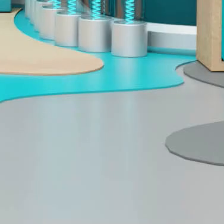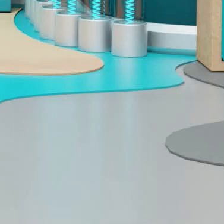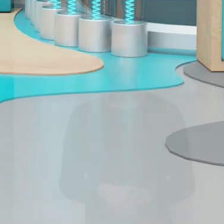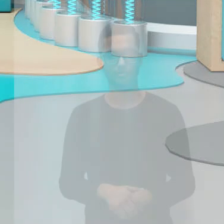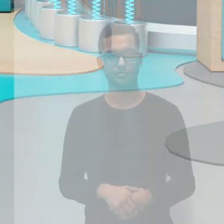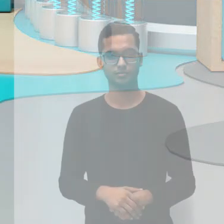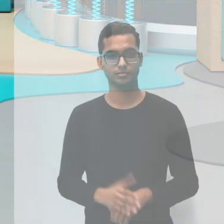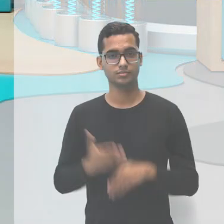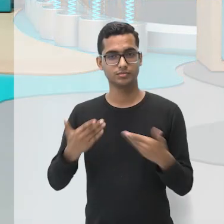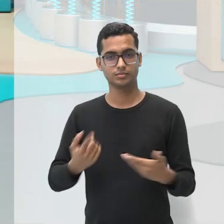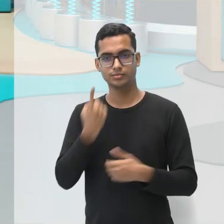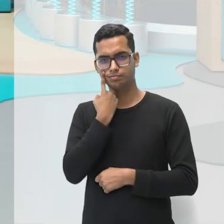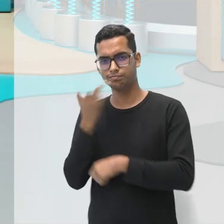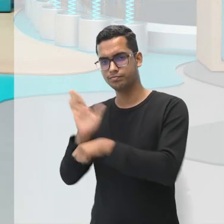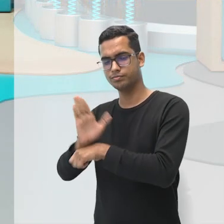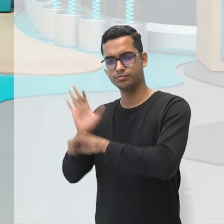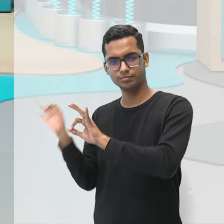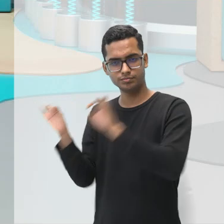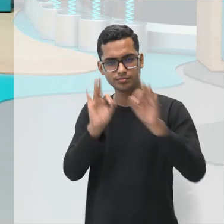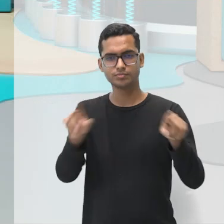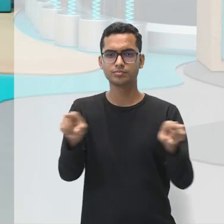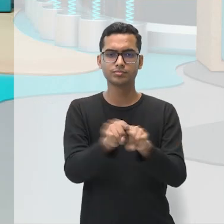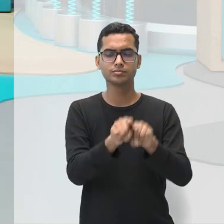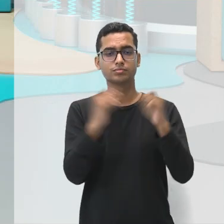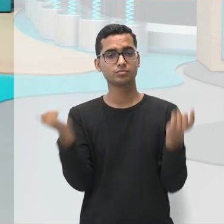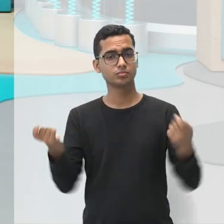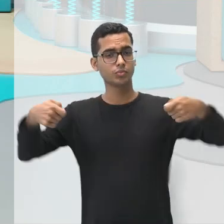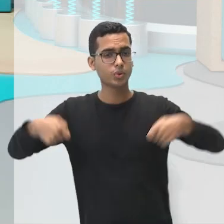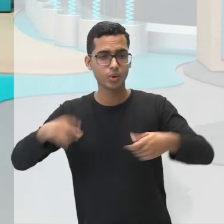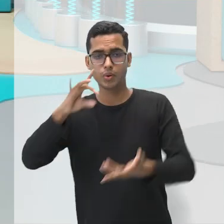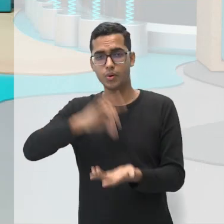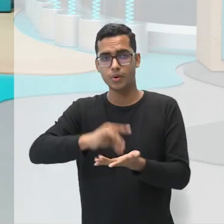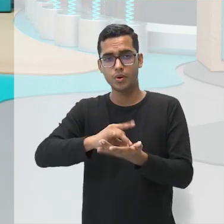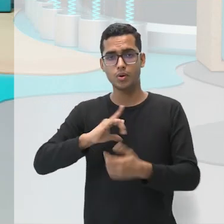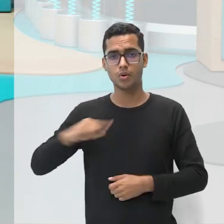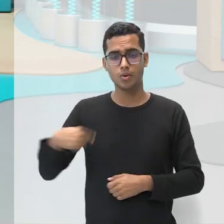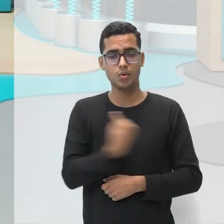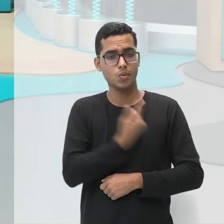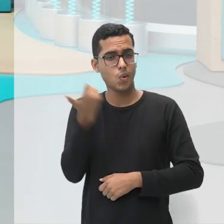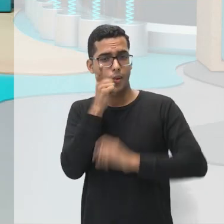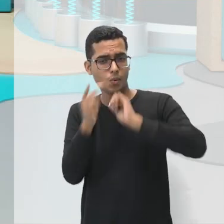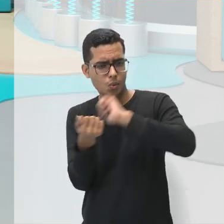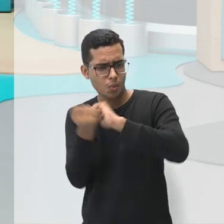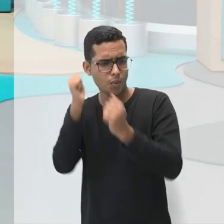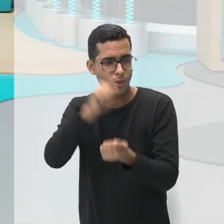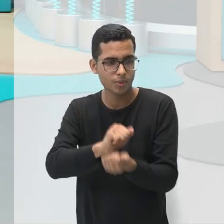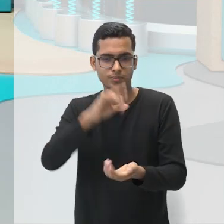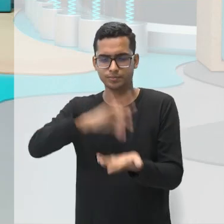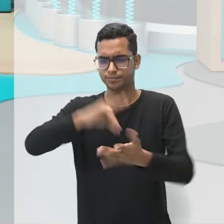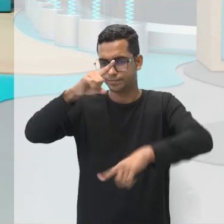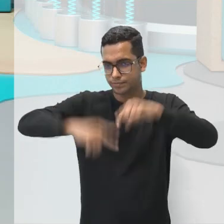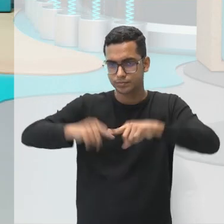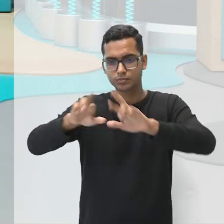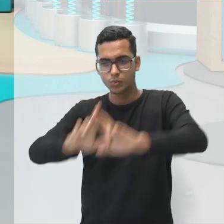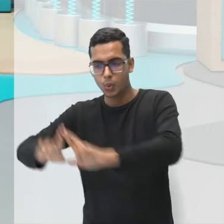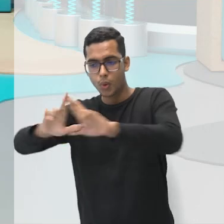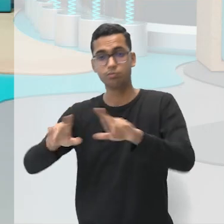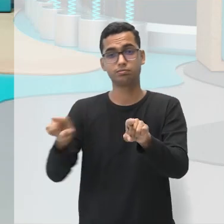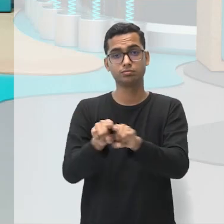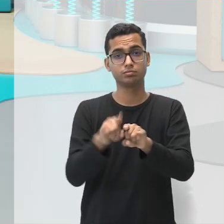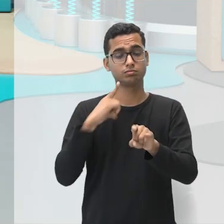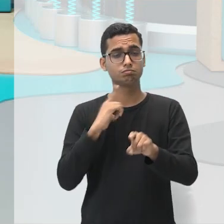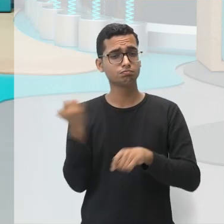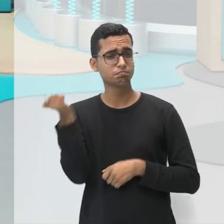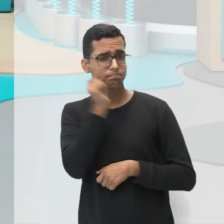Além da riqueza desse conteúdo, né, a possibilidade de nós adaptarmos com materiais recicláveis, materiais que nós